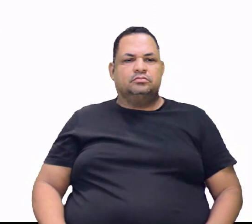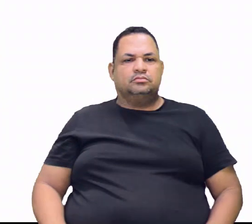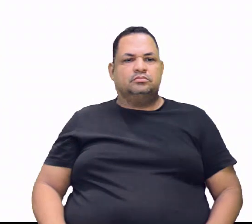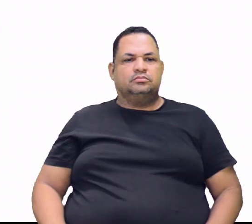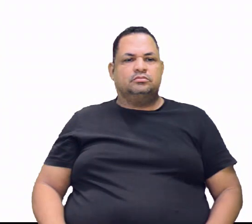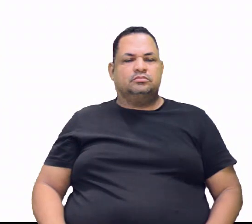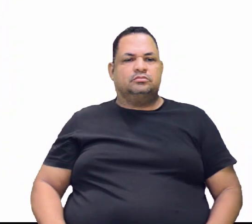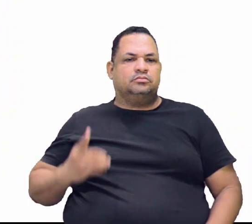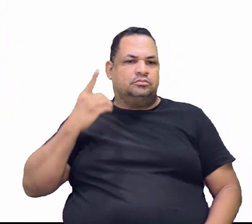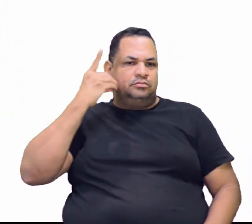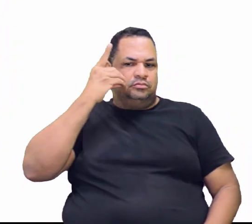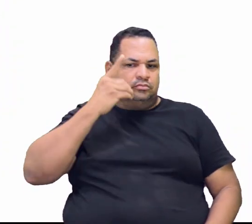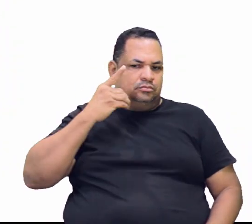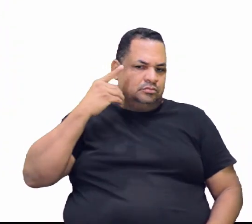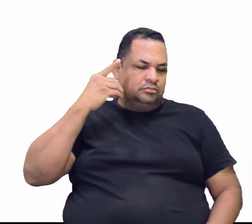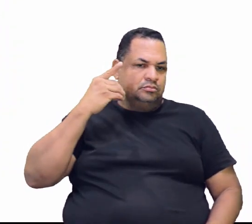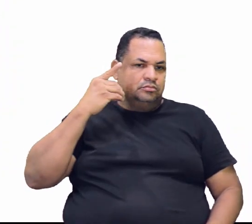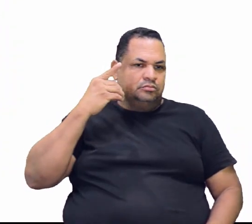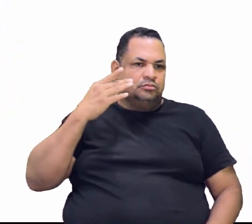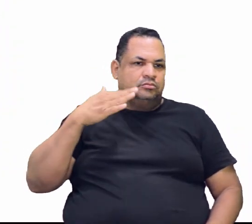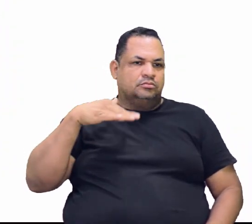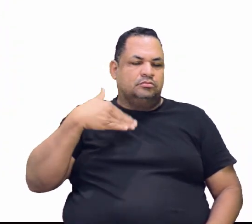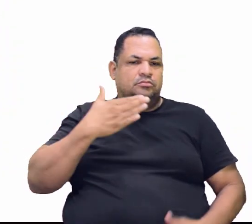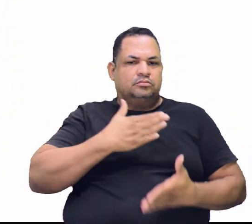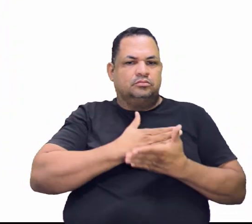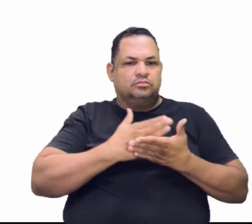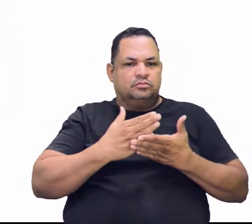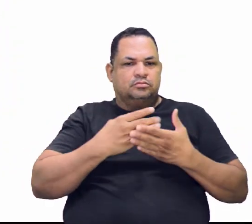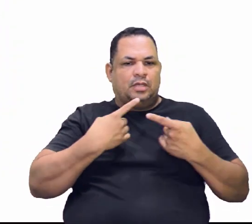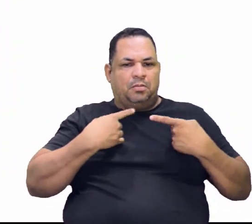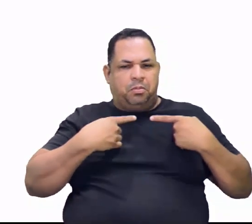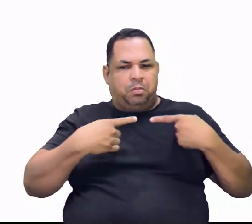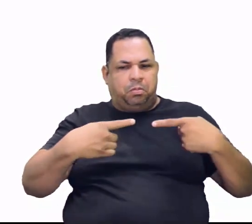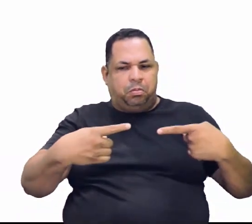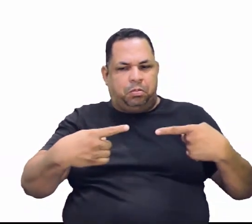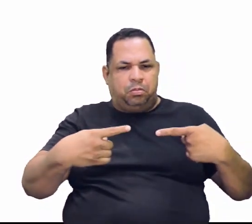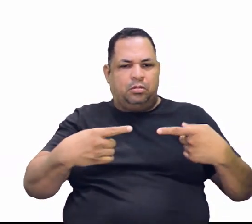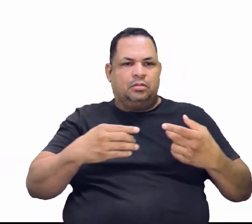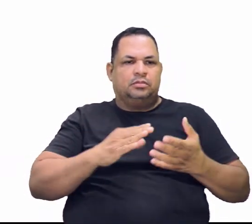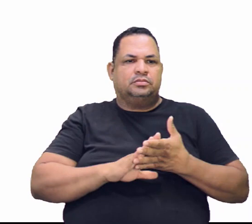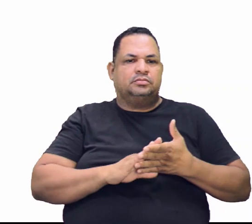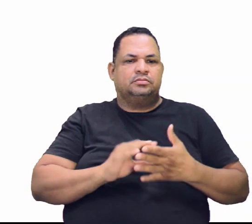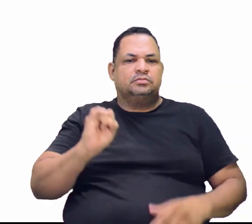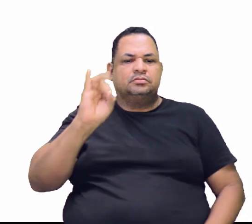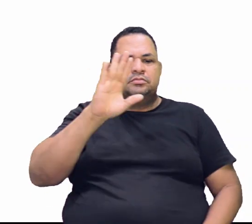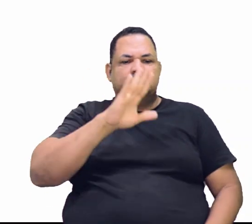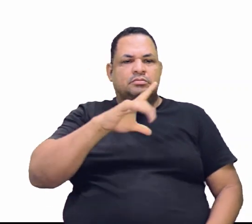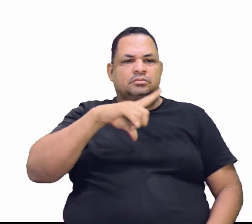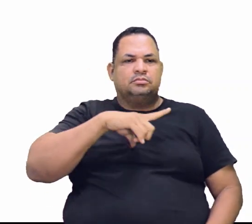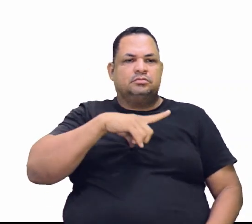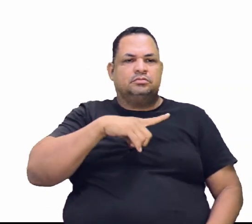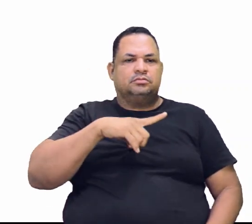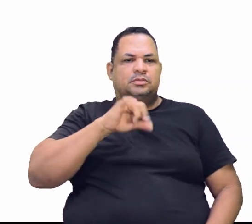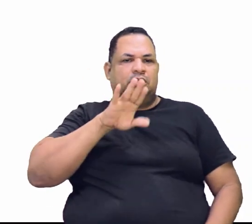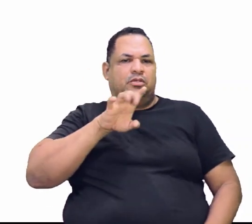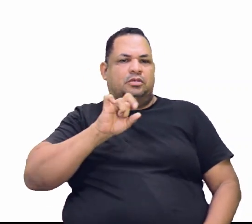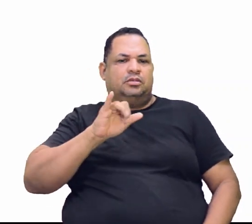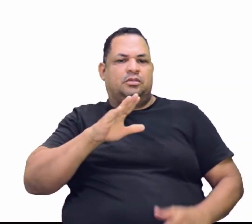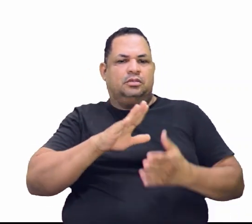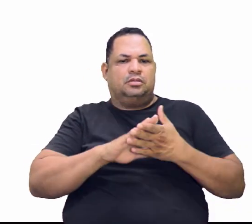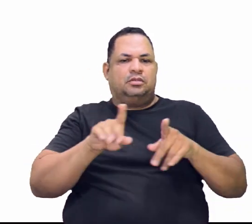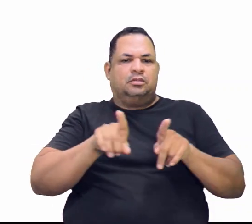território. E aí começa a briga entre eles. Nessa imagem eu tenho o Aloysio